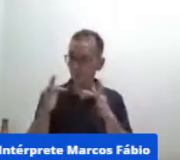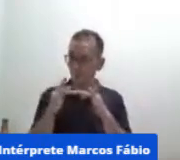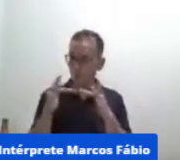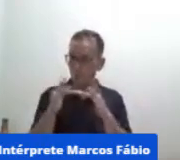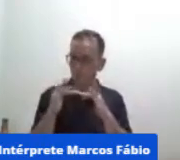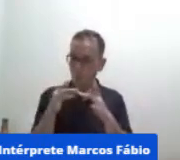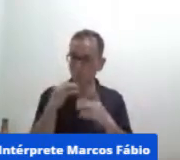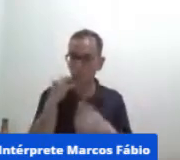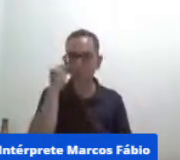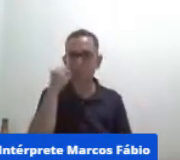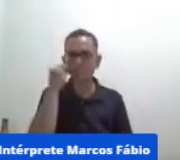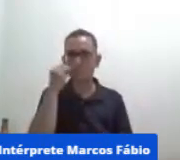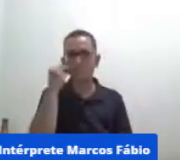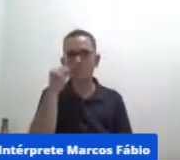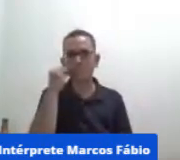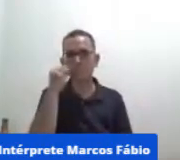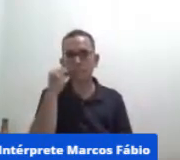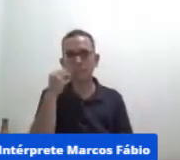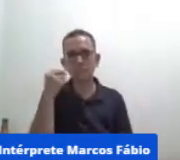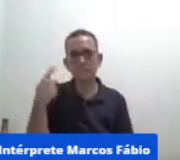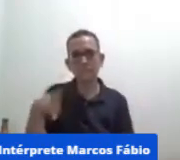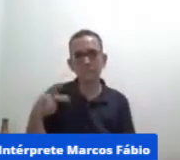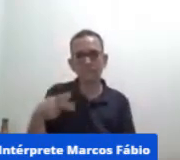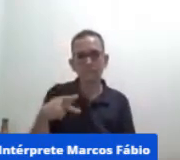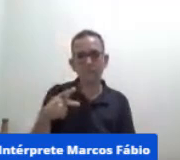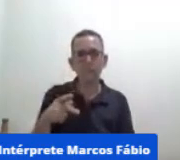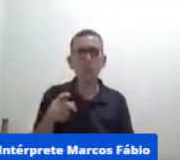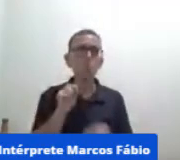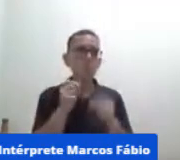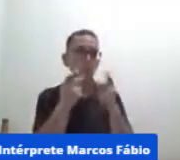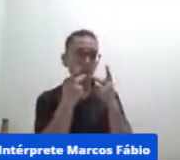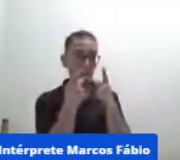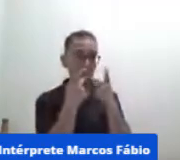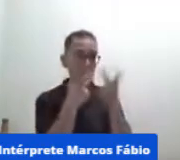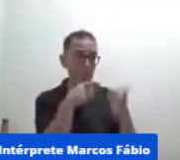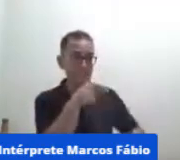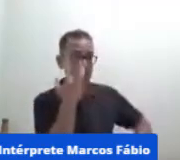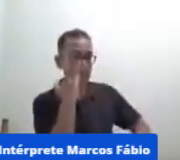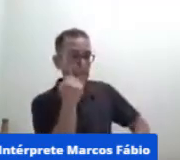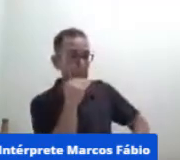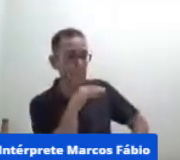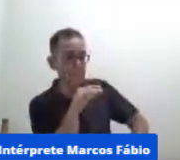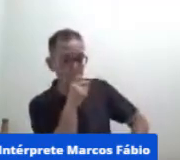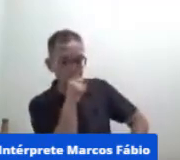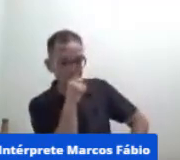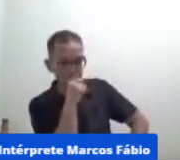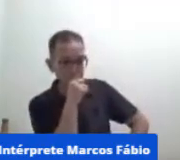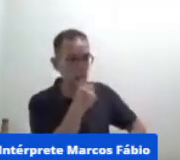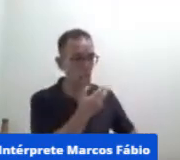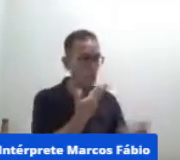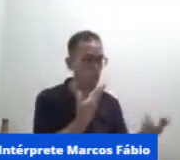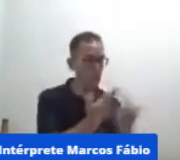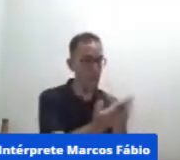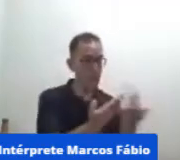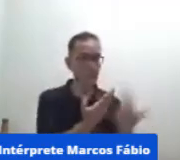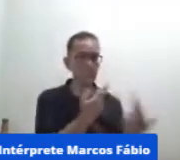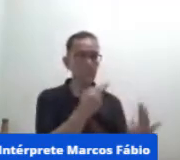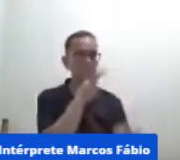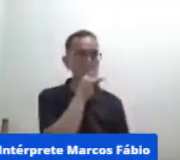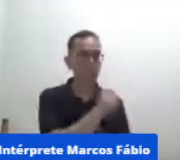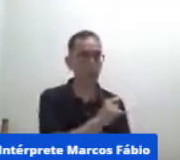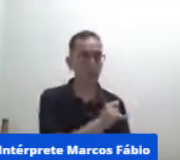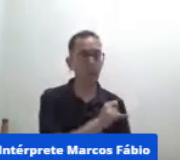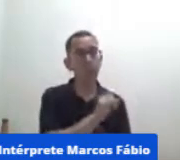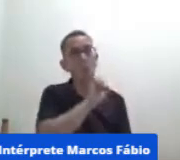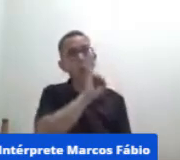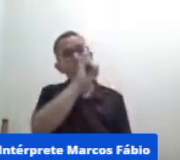Vivenciada, do que a gente falar com essa criança, às vezes, dessa relação com o próprio pai. Ou trazer isso com uma maneira de